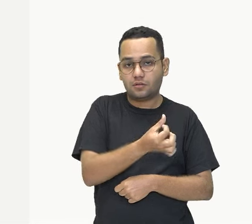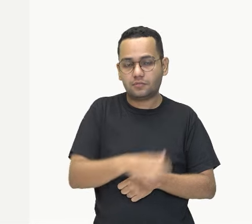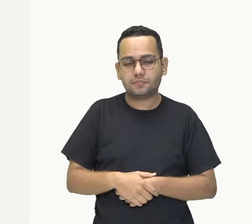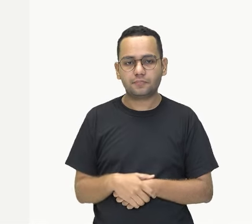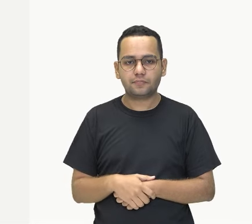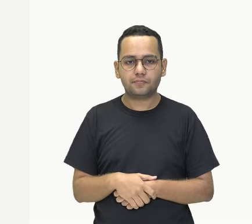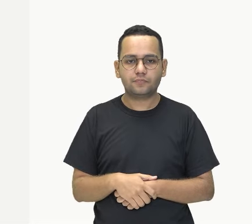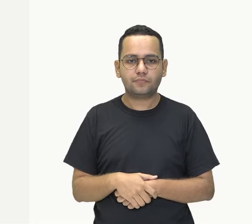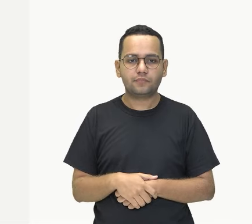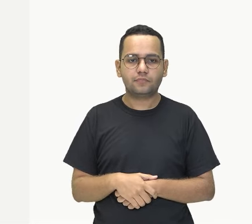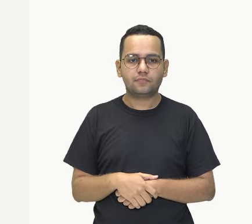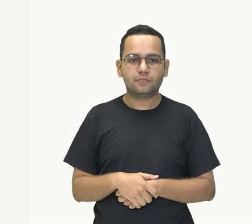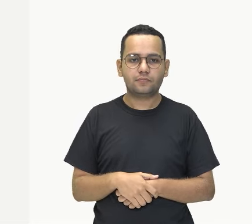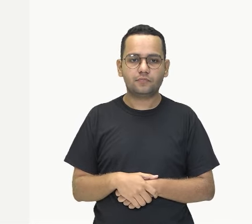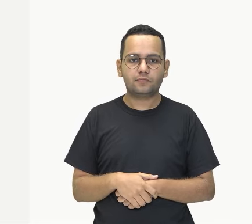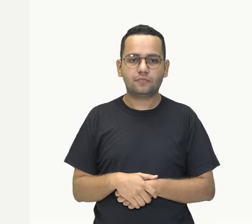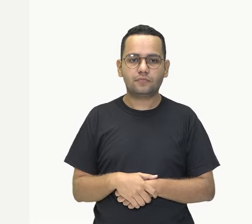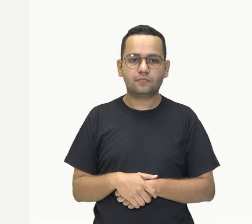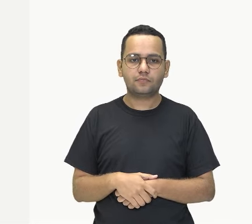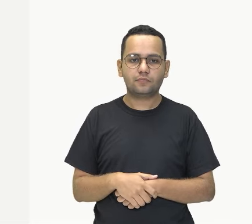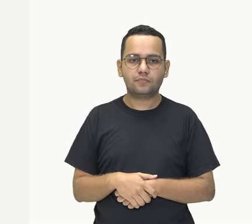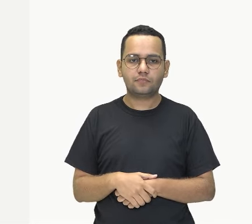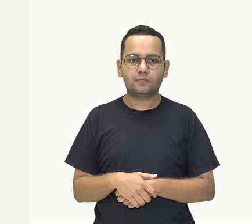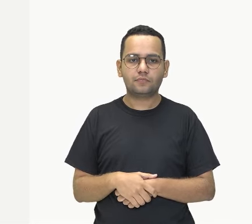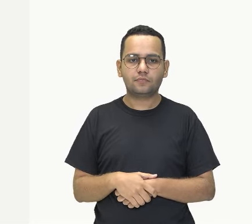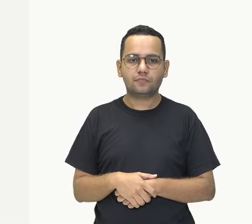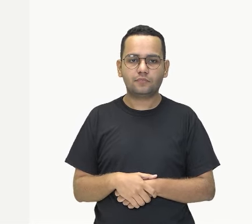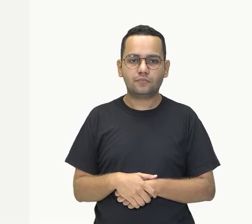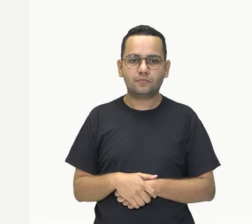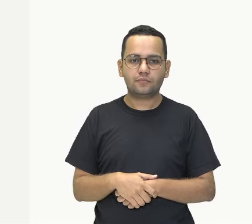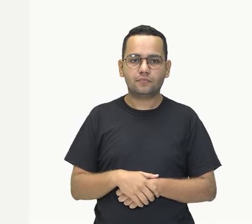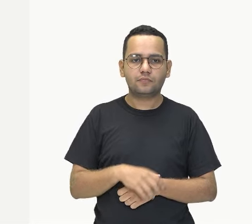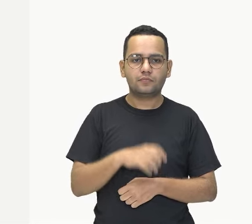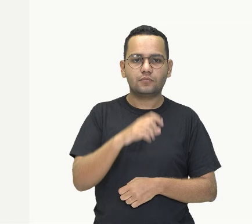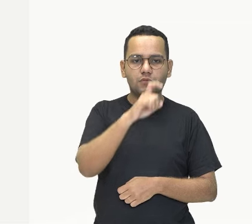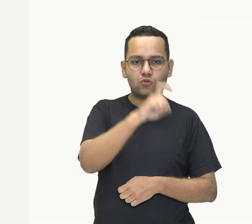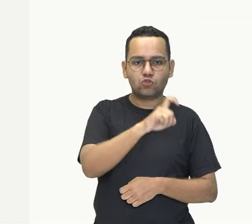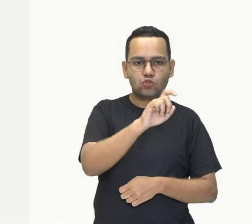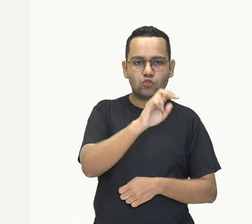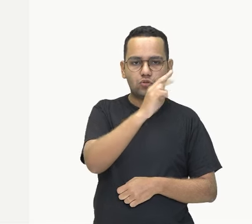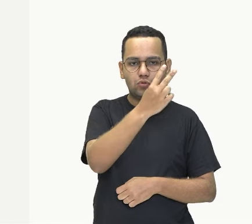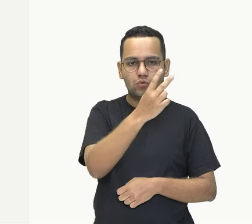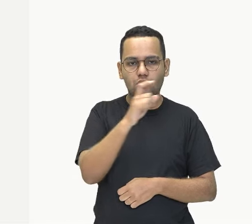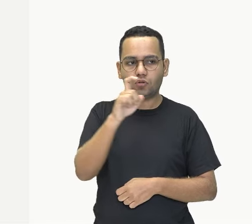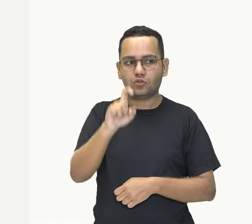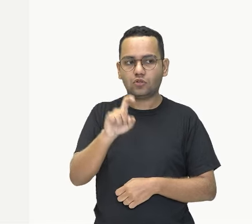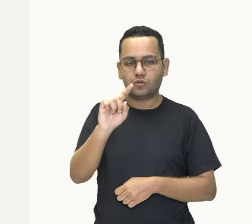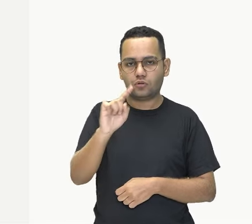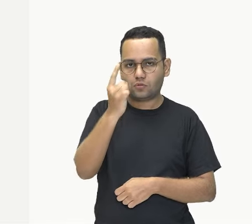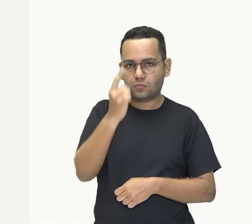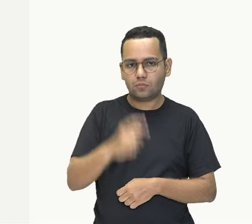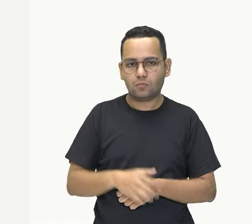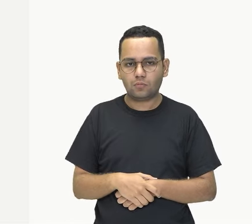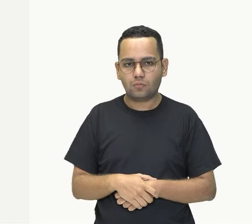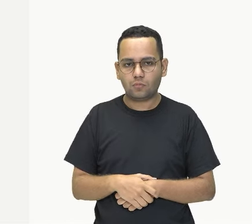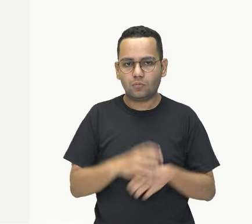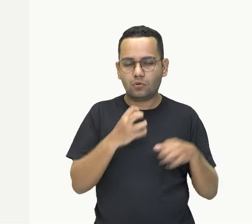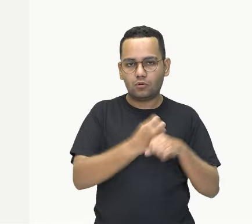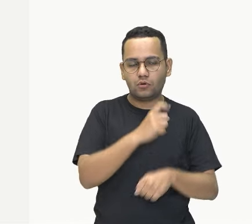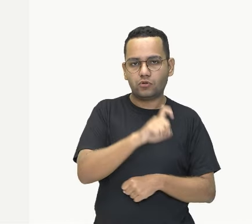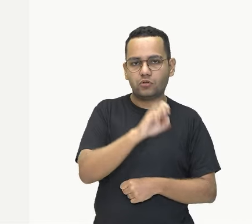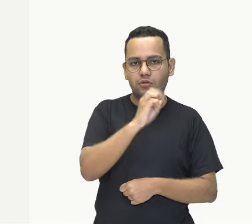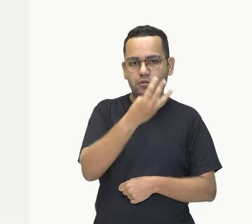com x. Ó. Aqui eu já tenho repetido o x. É 2 daqui, mais 1 daqui. 3.